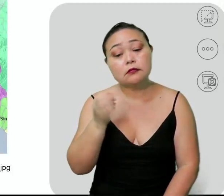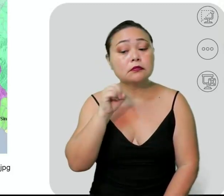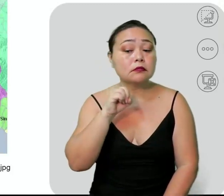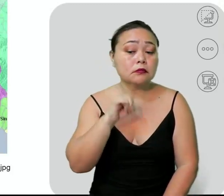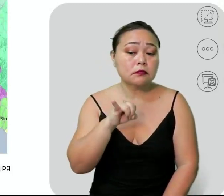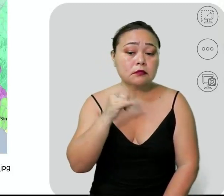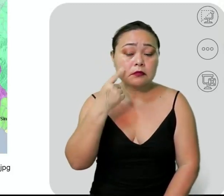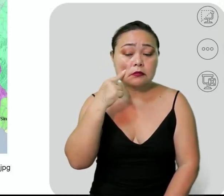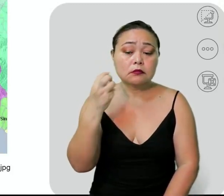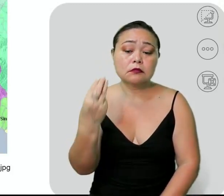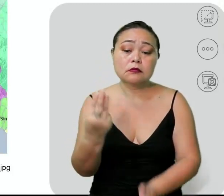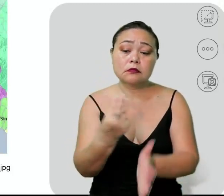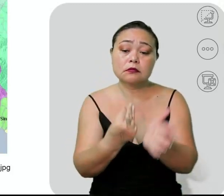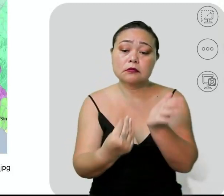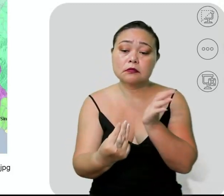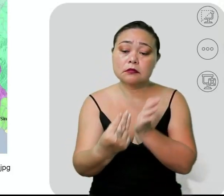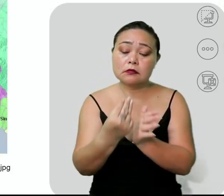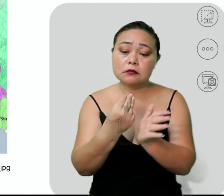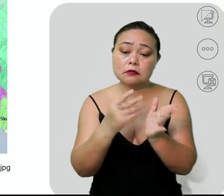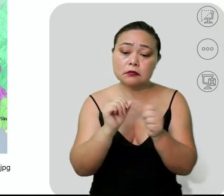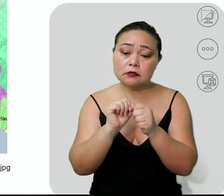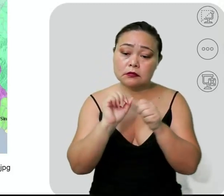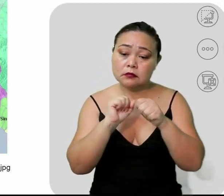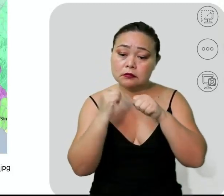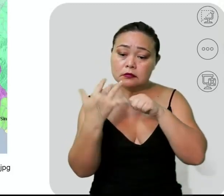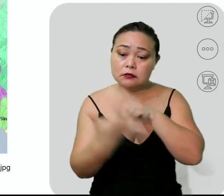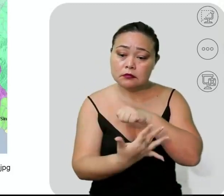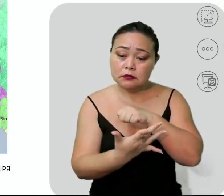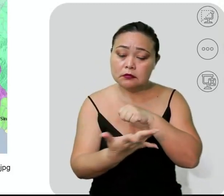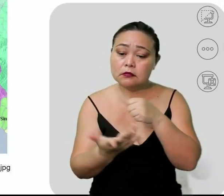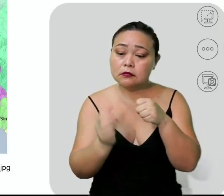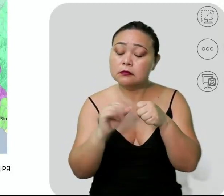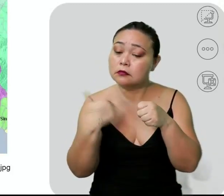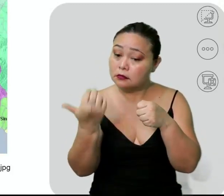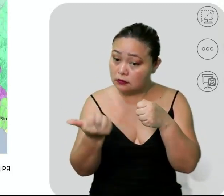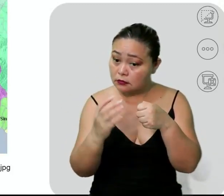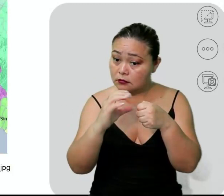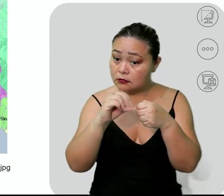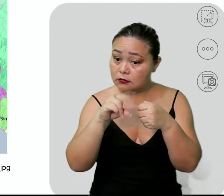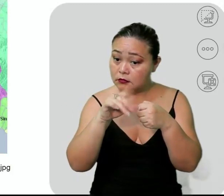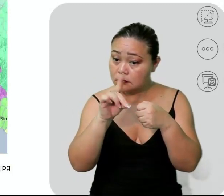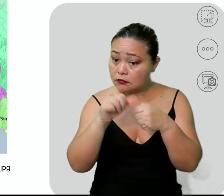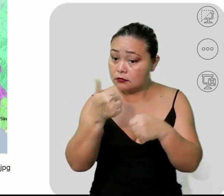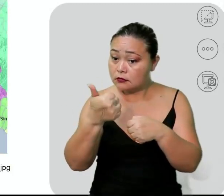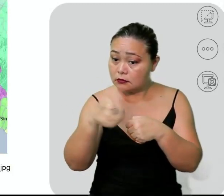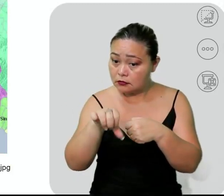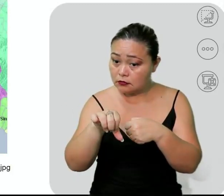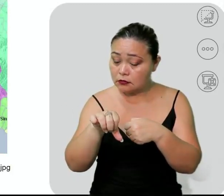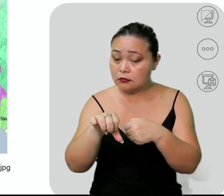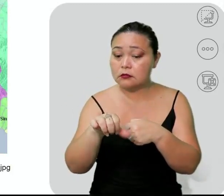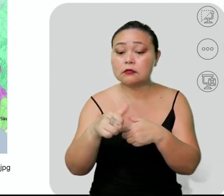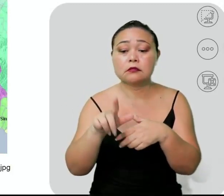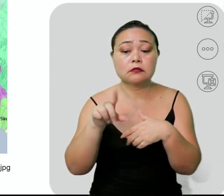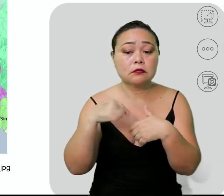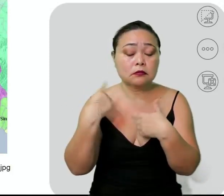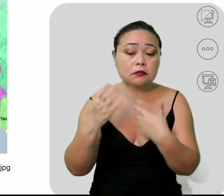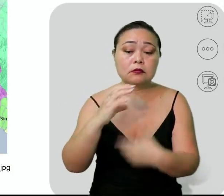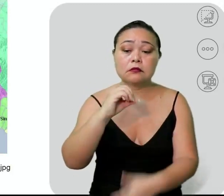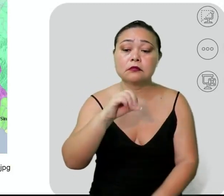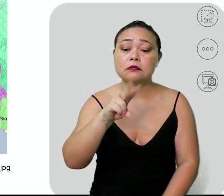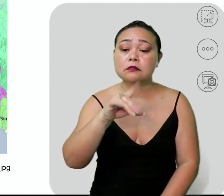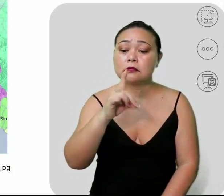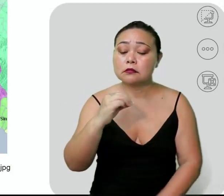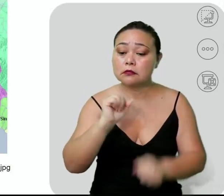hoje um mapa da pandemia do Covid-19, só que a